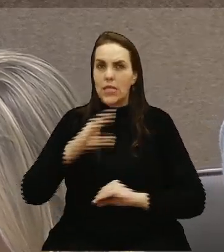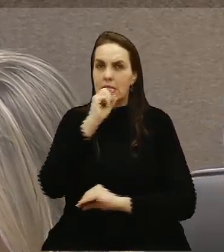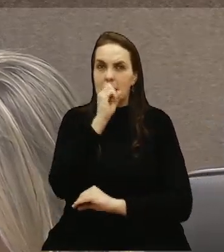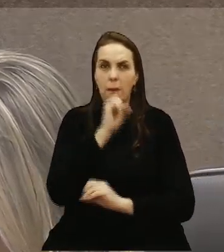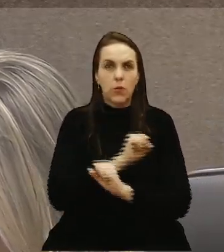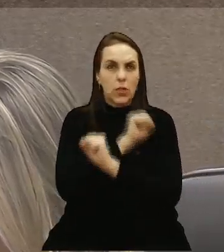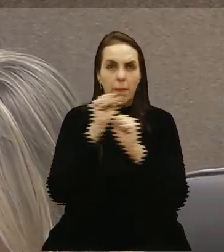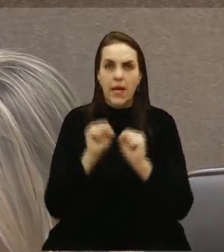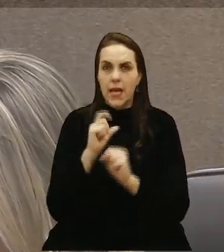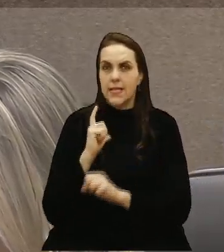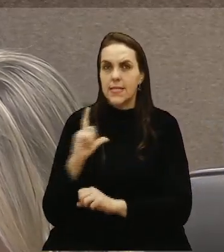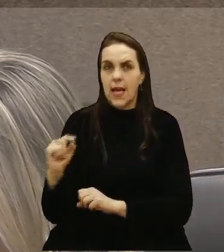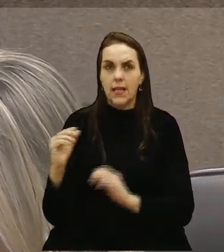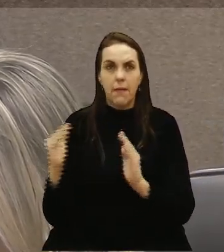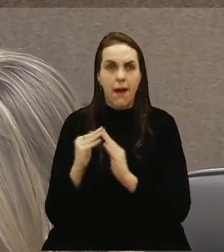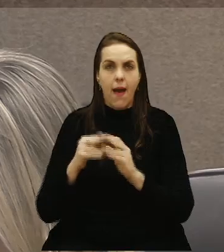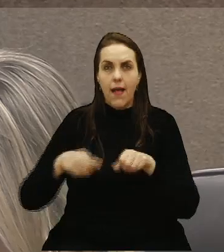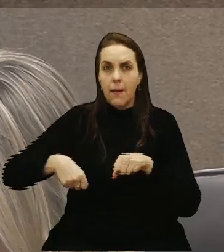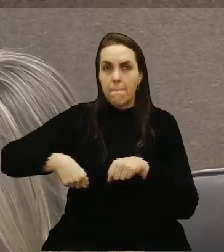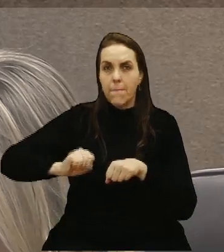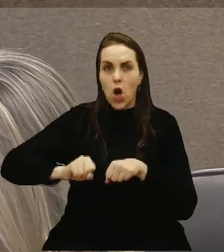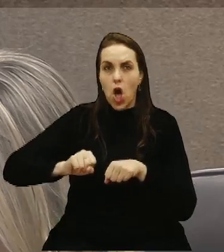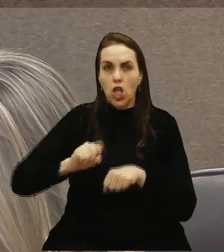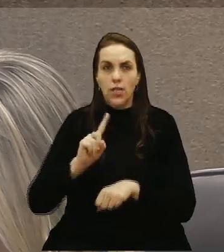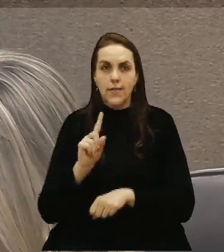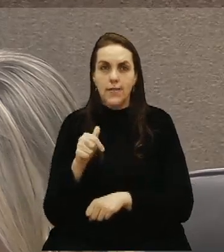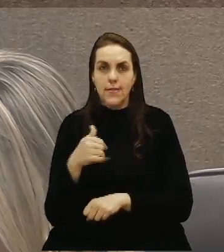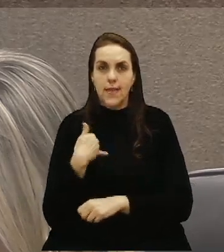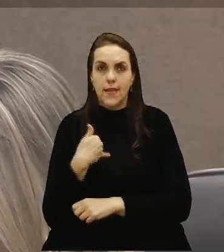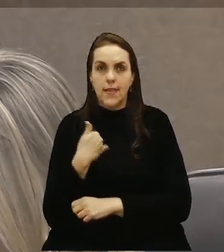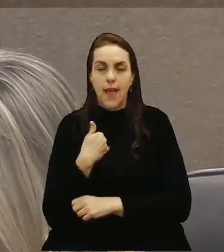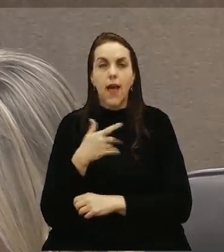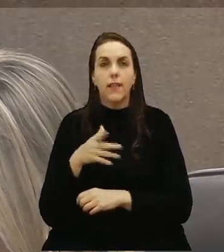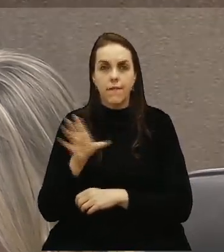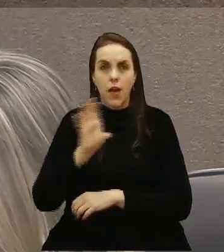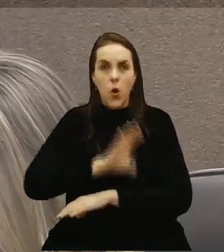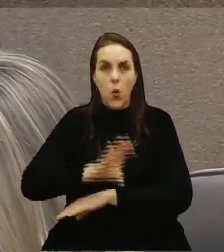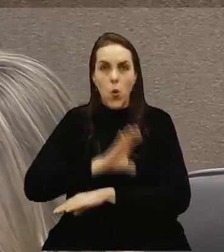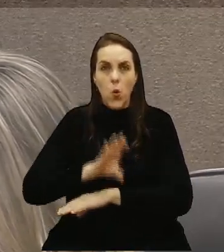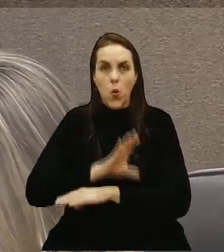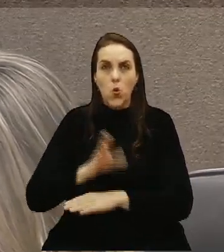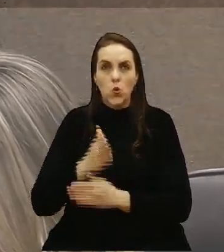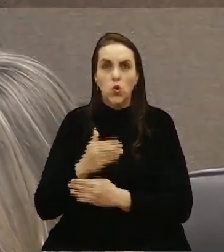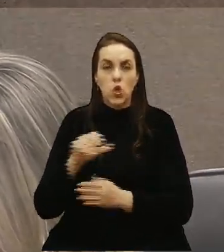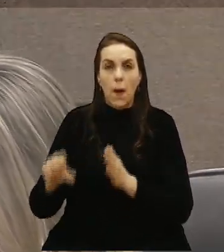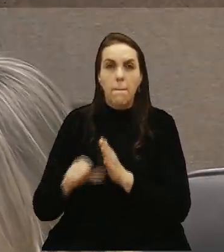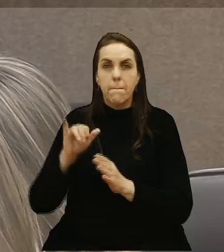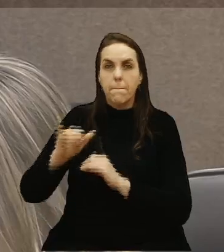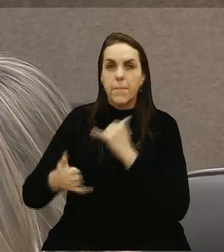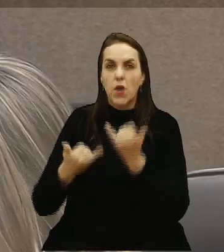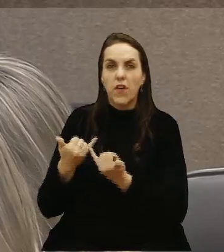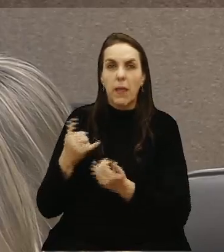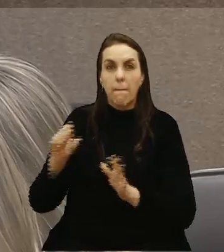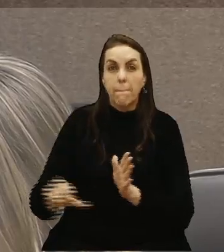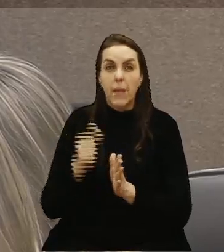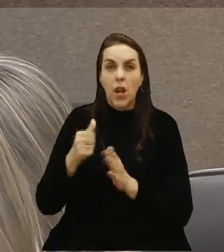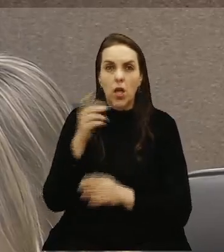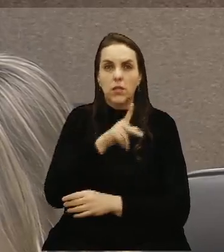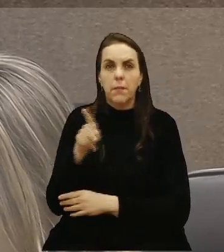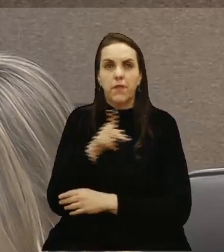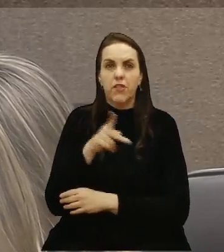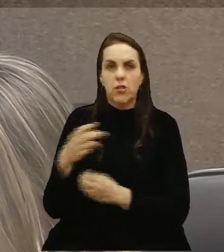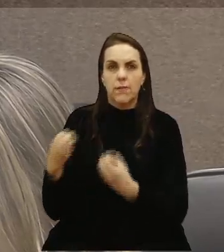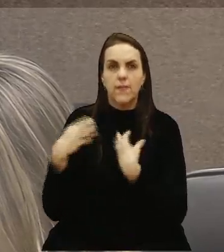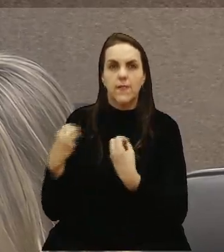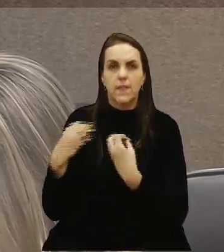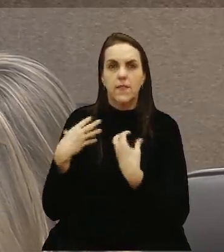manhã, eu saía da minha casa com a minha motinha, com 17 anos, e ia no meu curso de História com os melhores professores. Com os melhores professores, ia